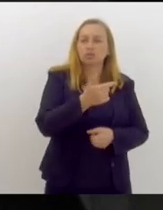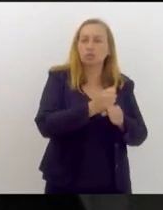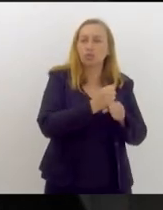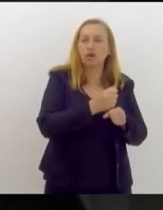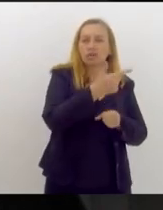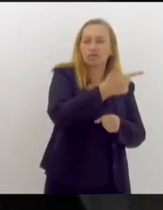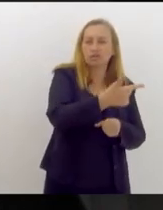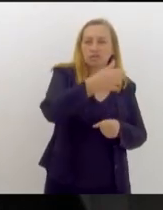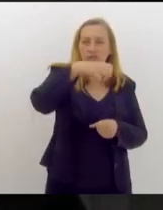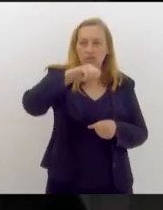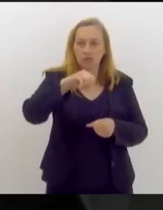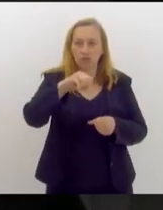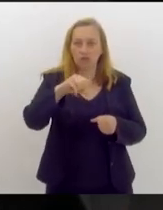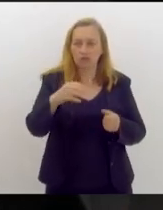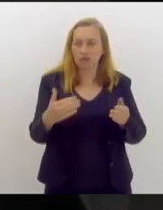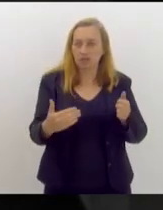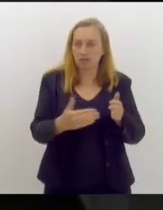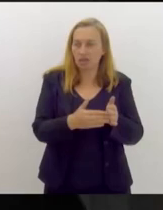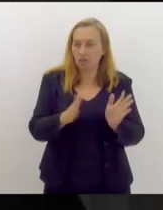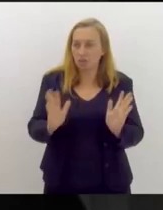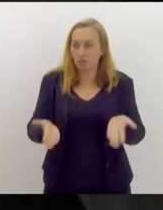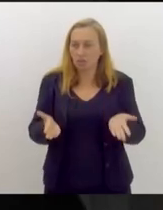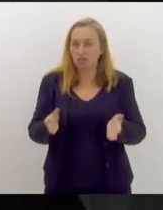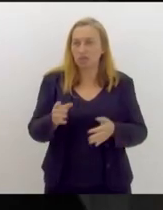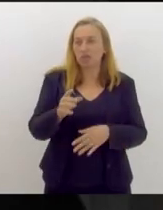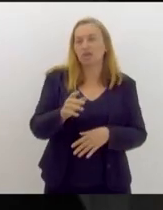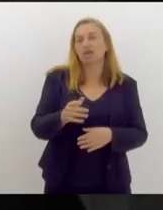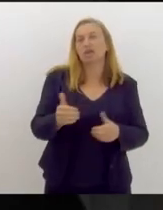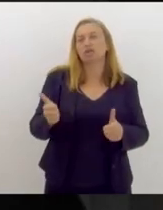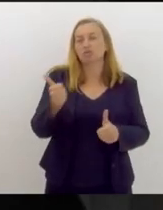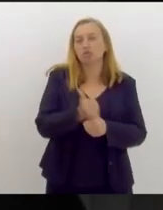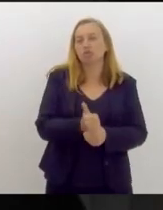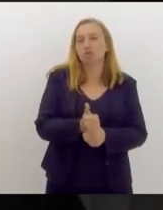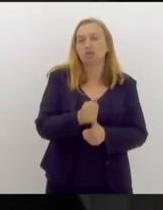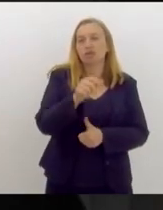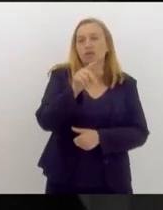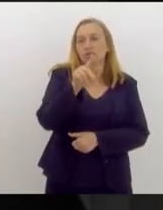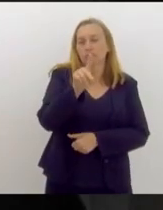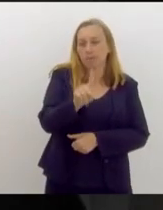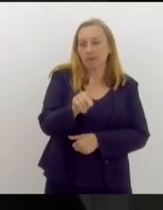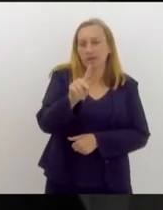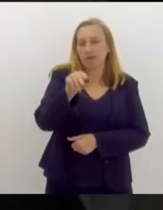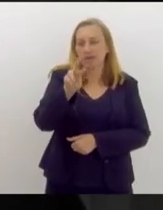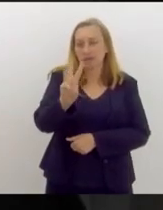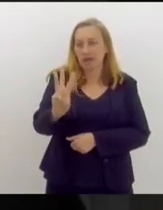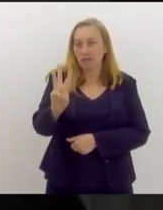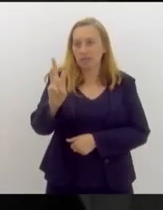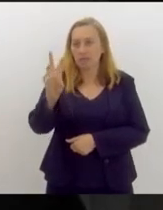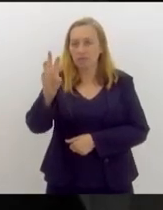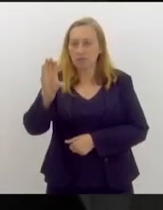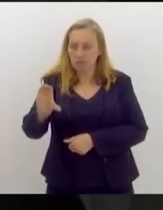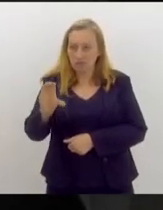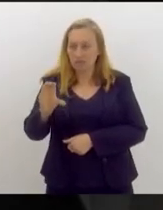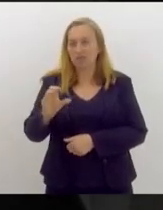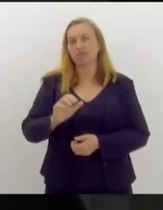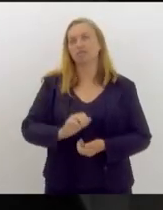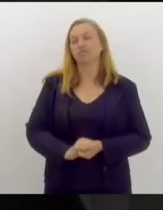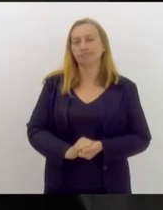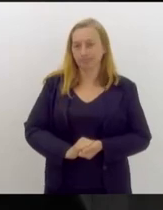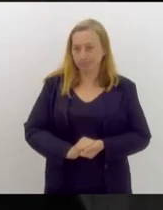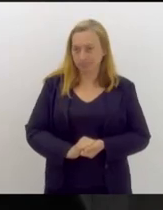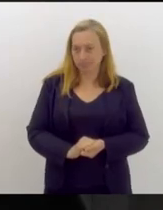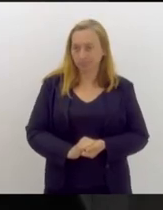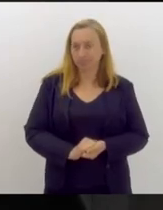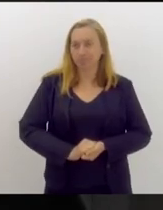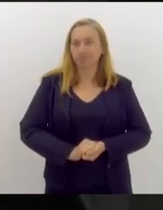assumiu a pwc que abreviatura de uma fusão da pré-chuat